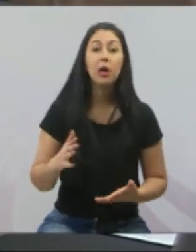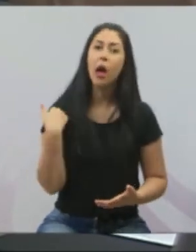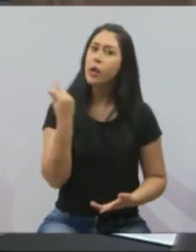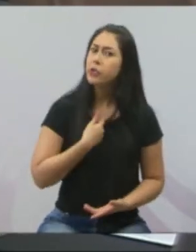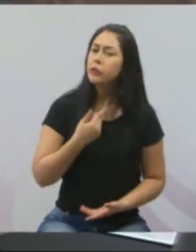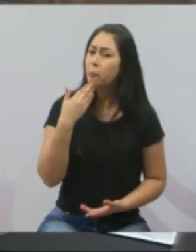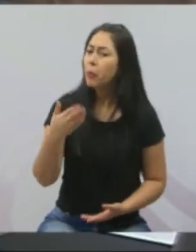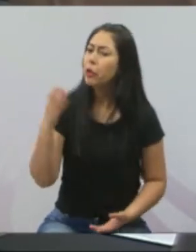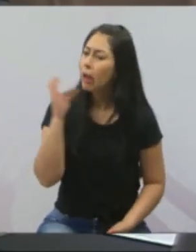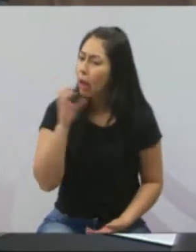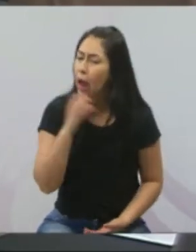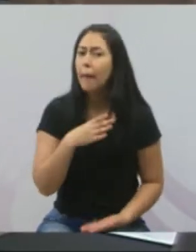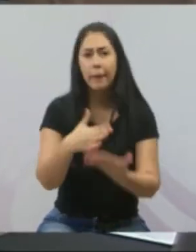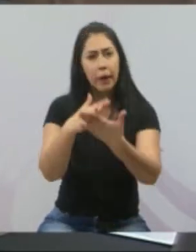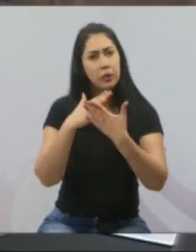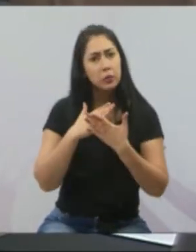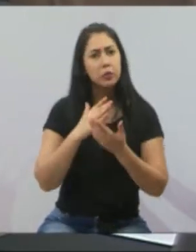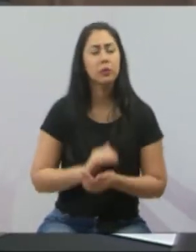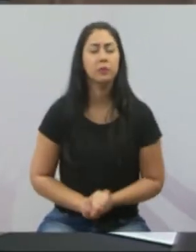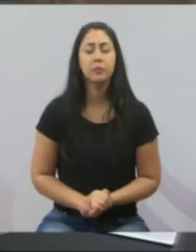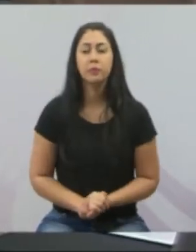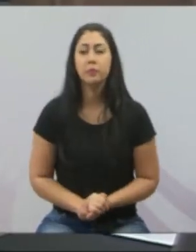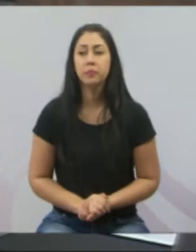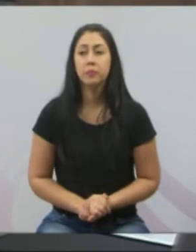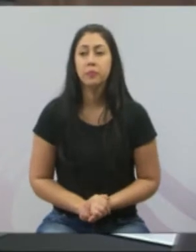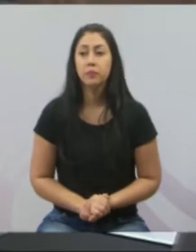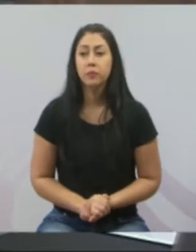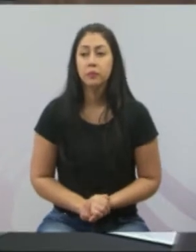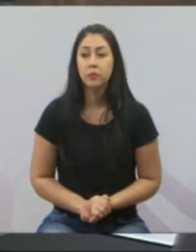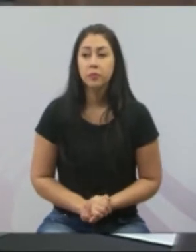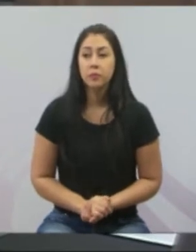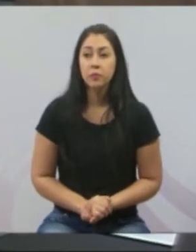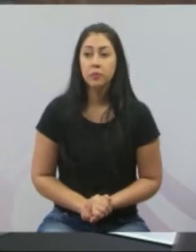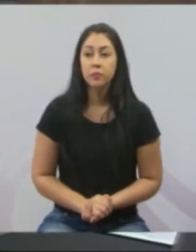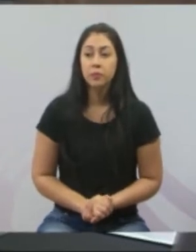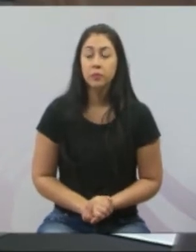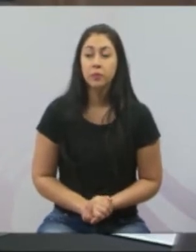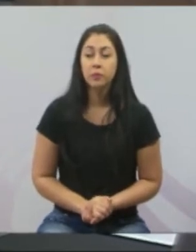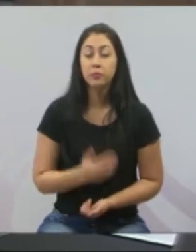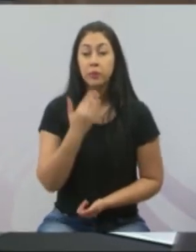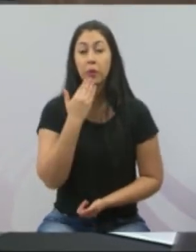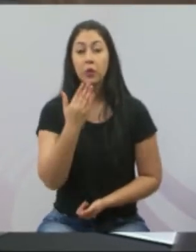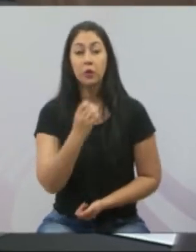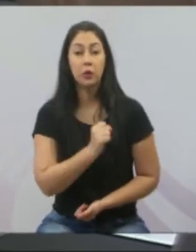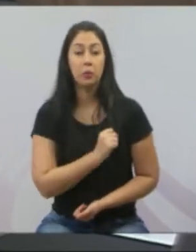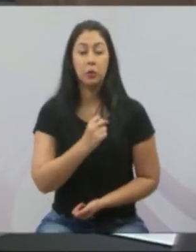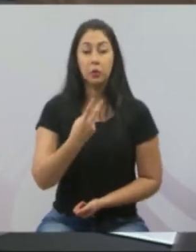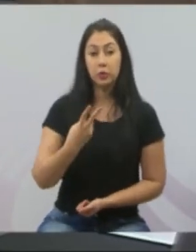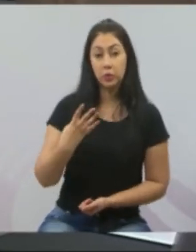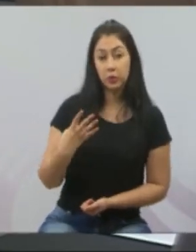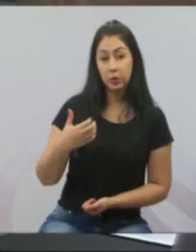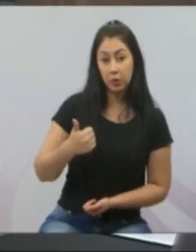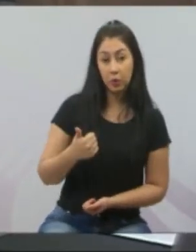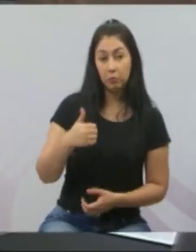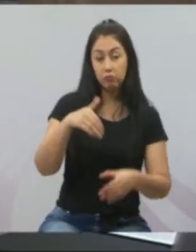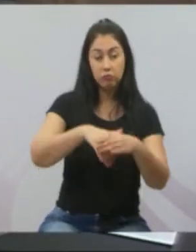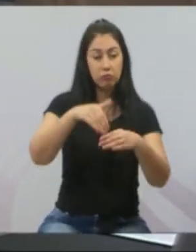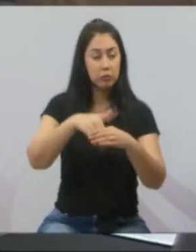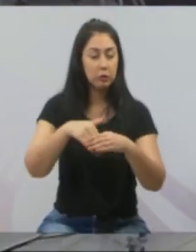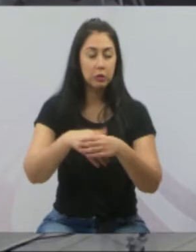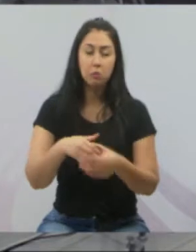Requeremos ao excelentíssimo senhor presidente desta Casa, ouvido e aprovado pela Igreja de Plenário, cumpridas as formalidades regimentais, seja oficiado ao presidente do Congresso Nacional,